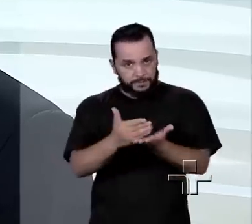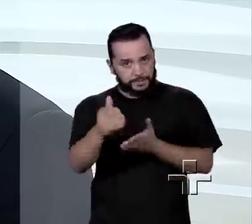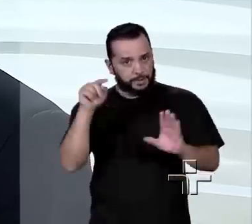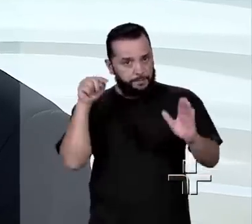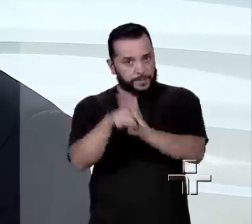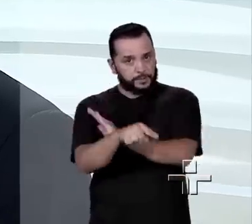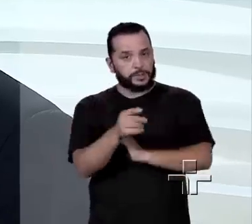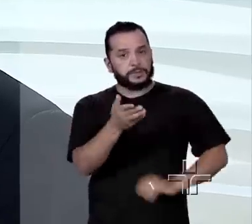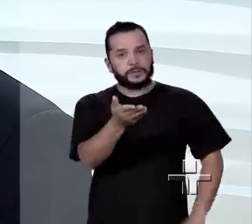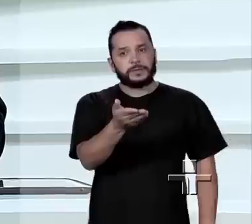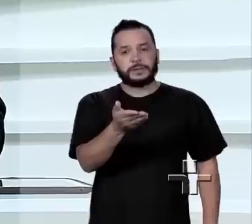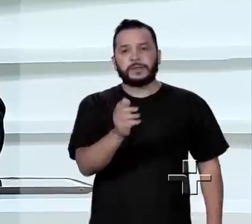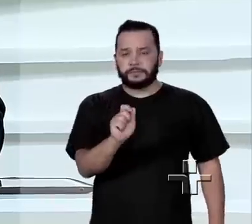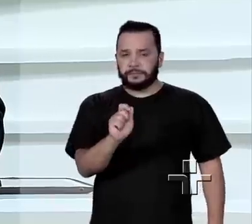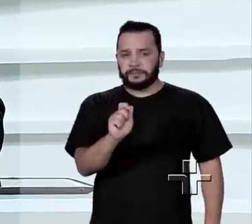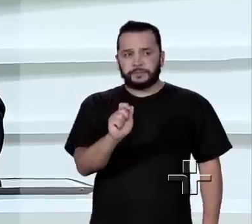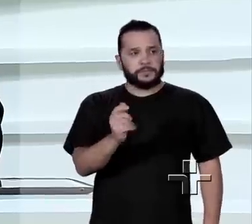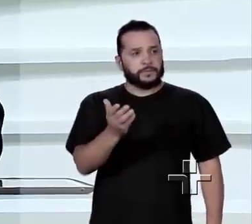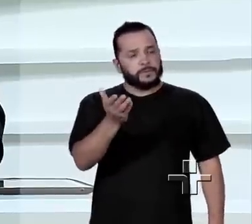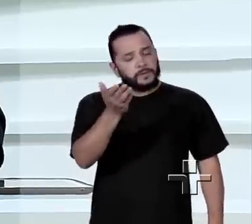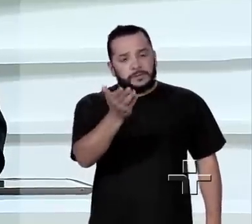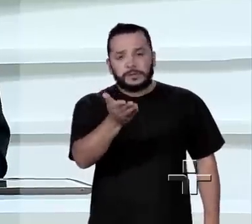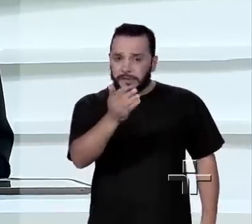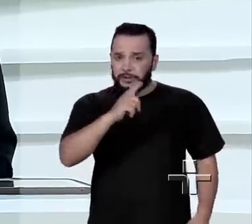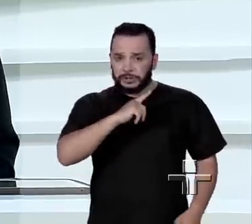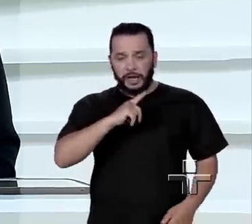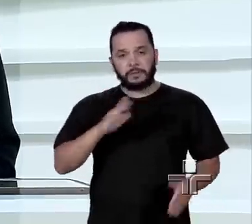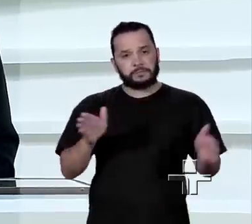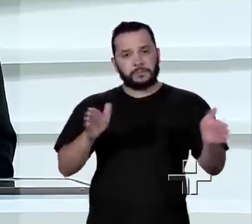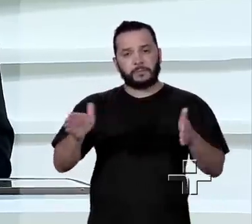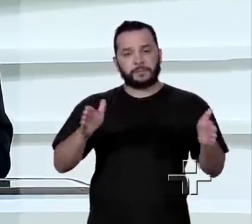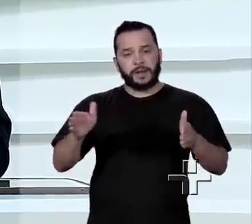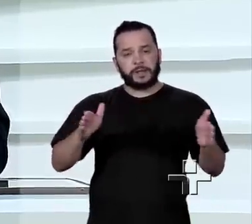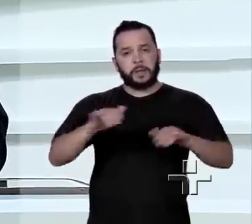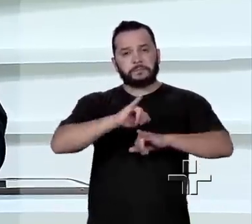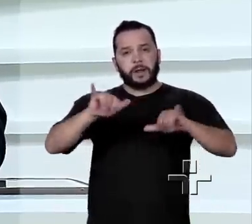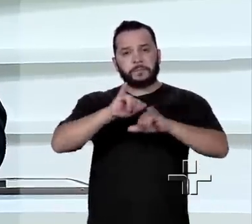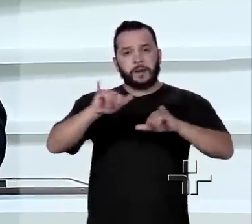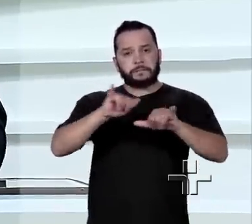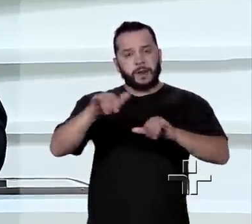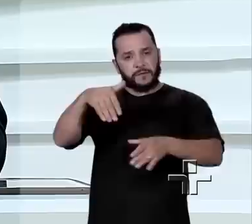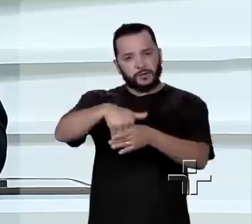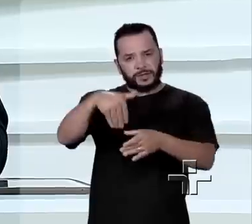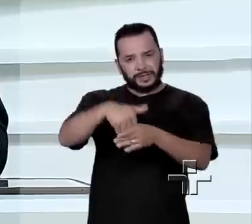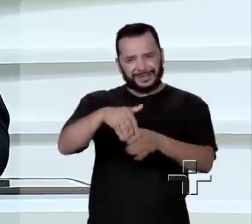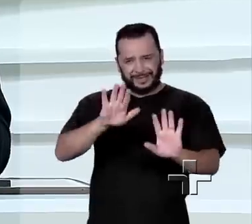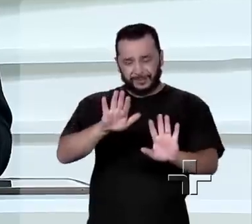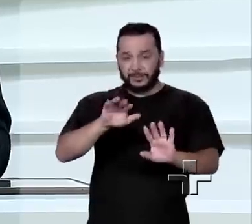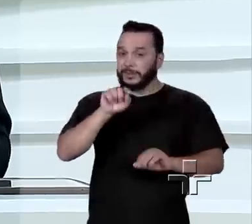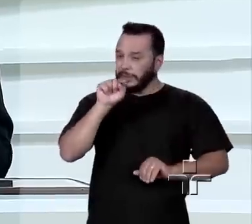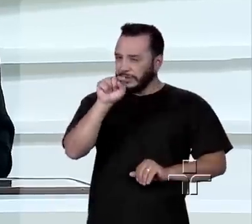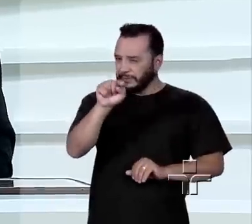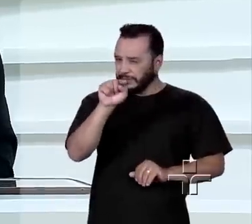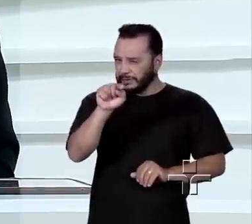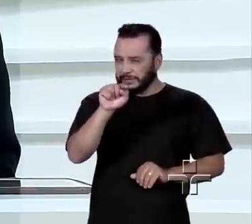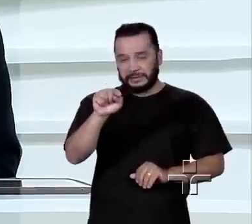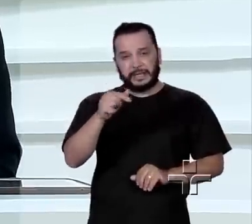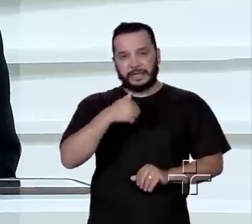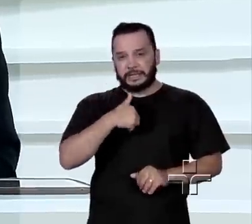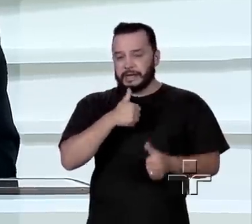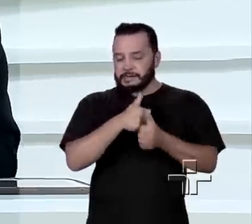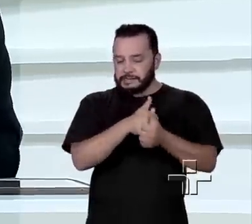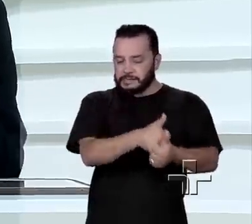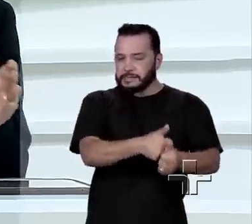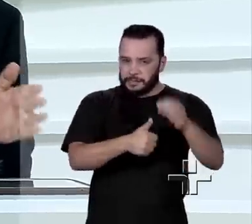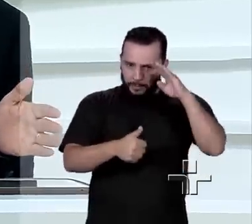pergunta. O senhor, durante a campanha, o senhor não seguiu exatamente a linha do presidente